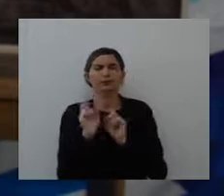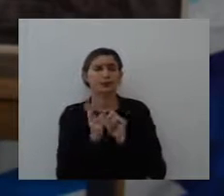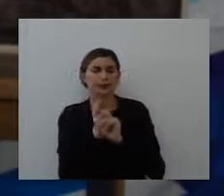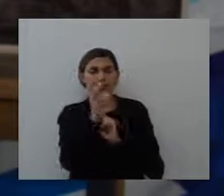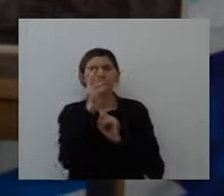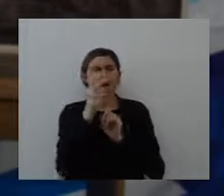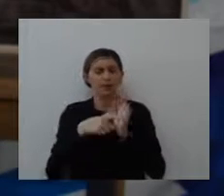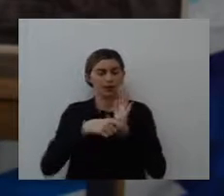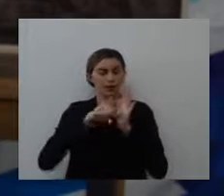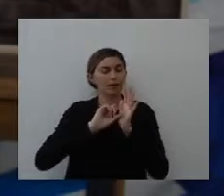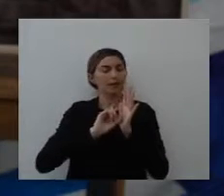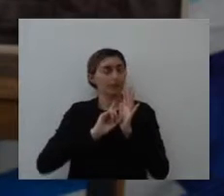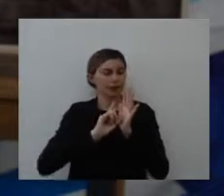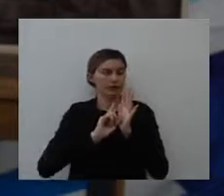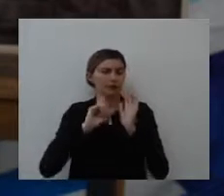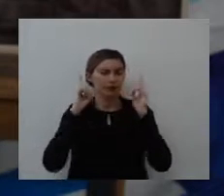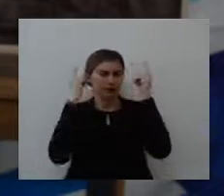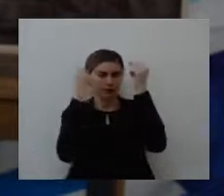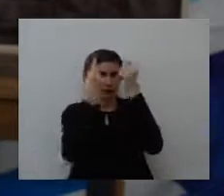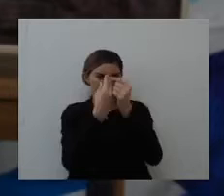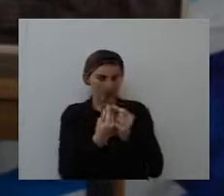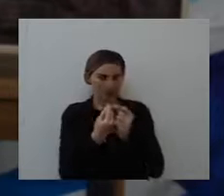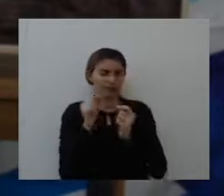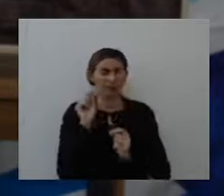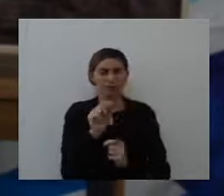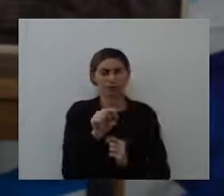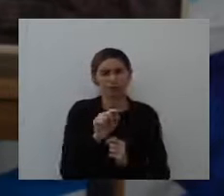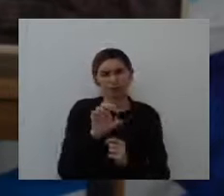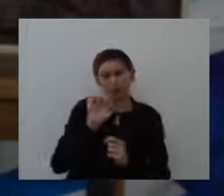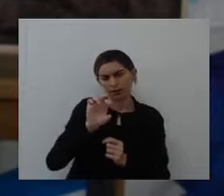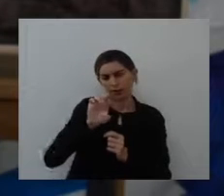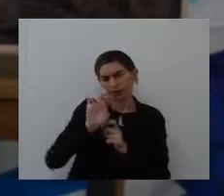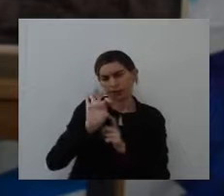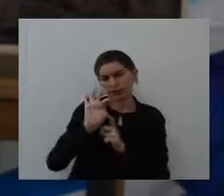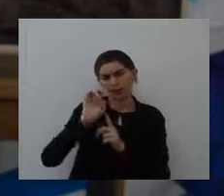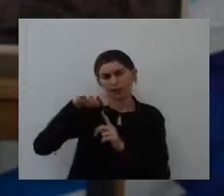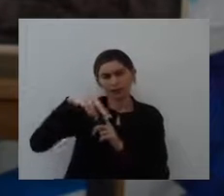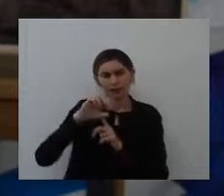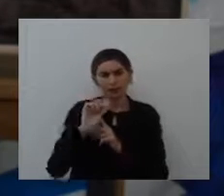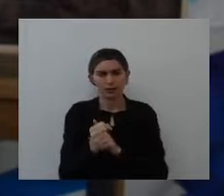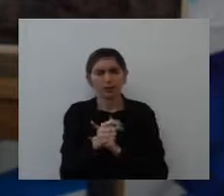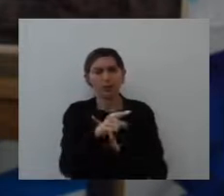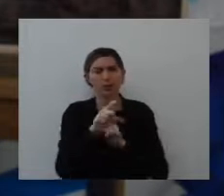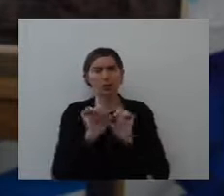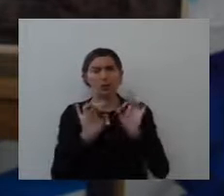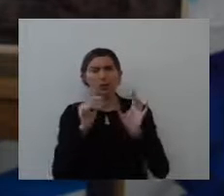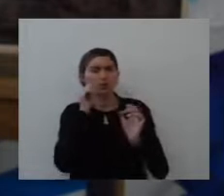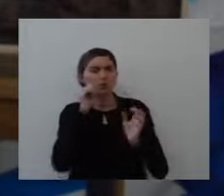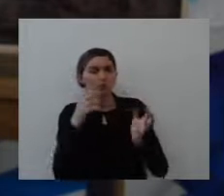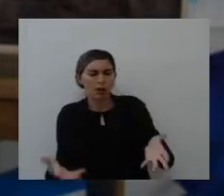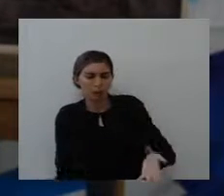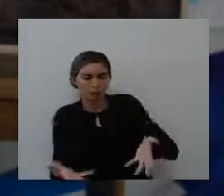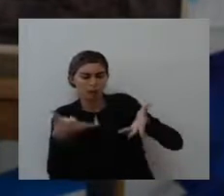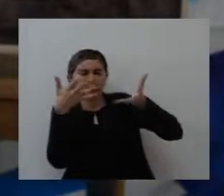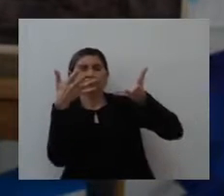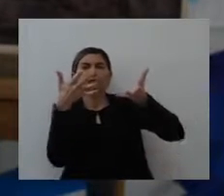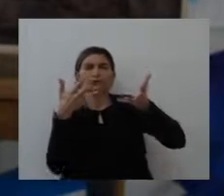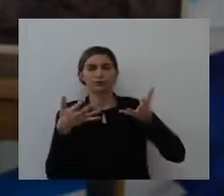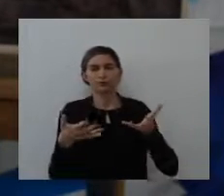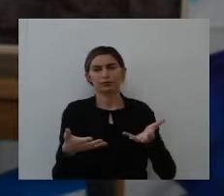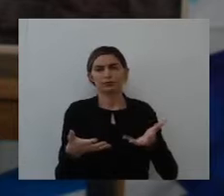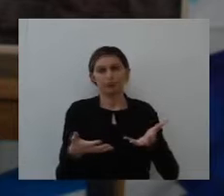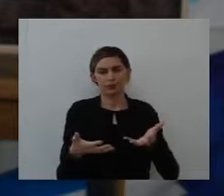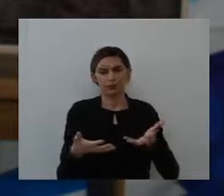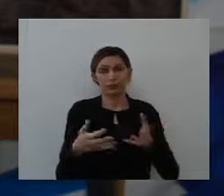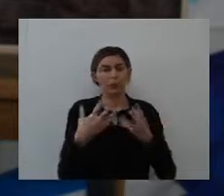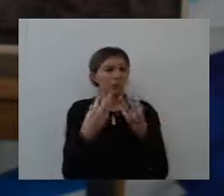formação da Grécia propriamente dita, a civilização cretense dava um espaço de destaque para as mulheres.